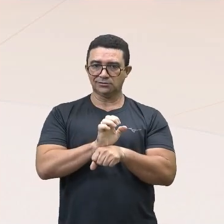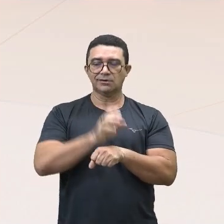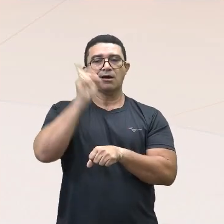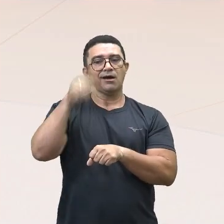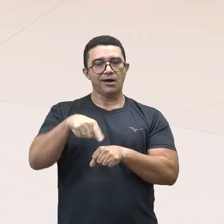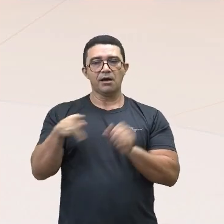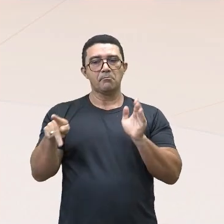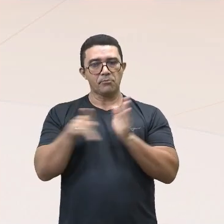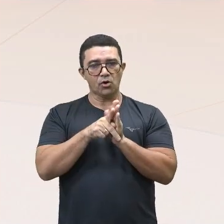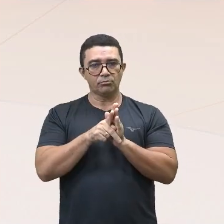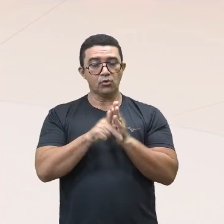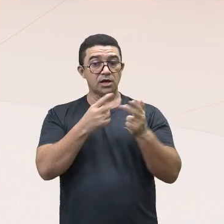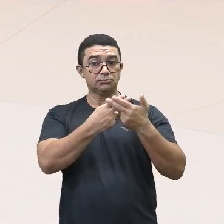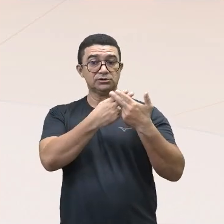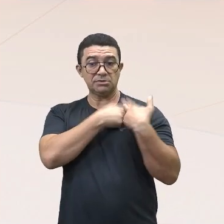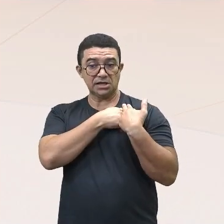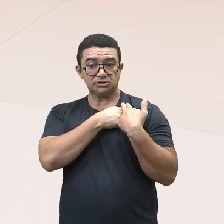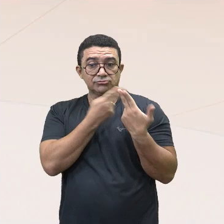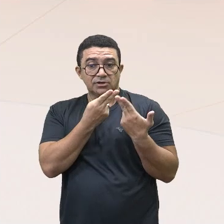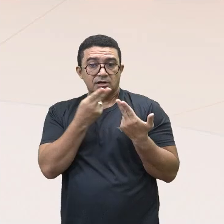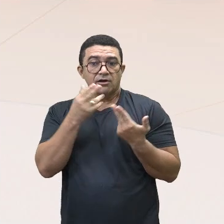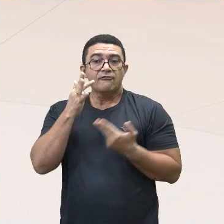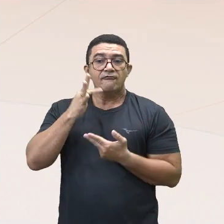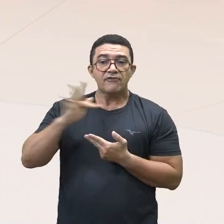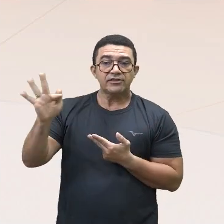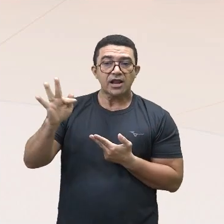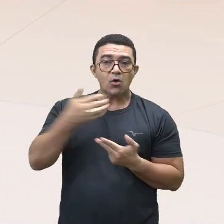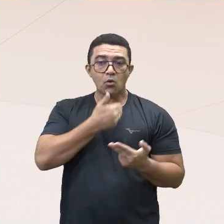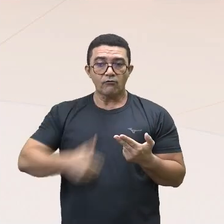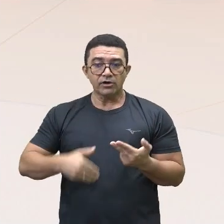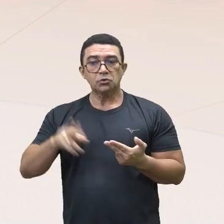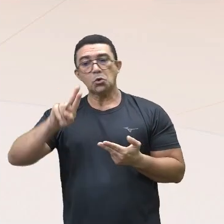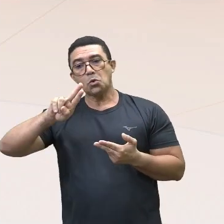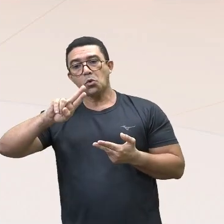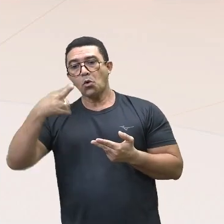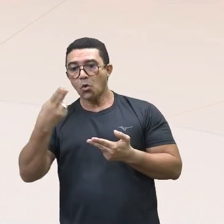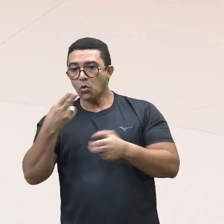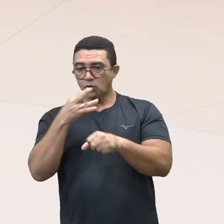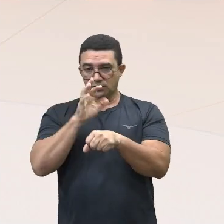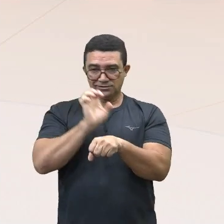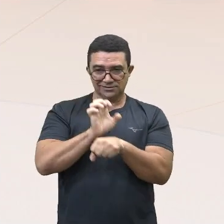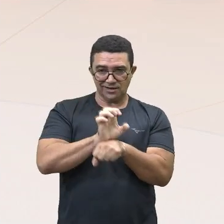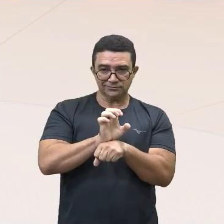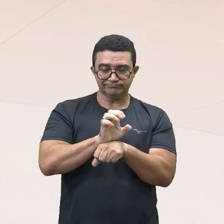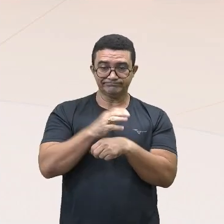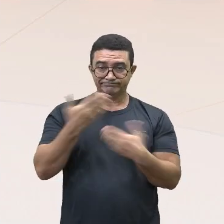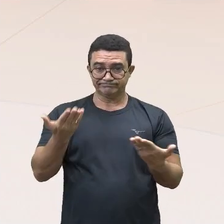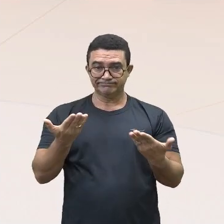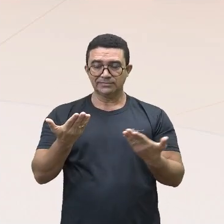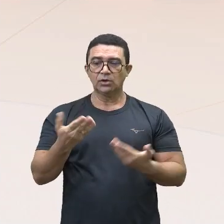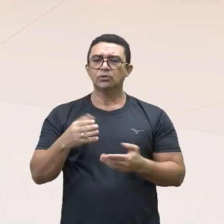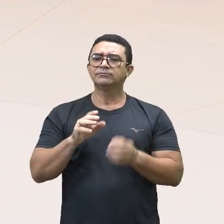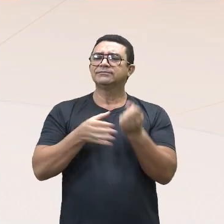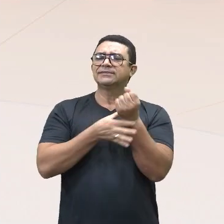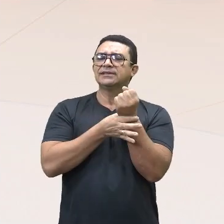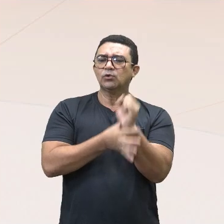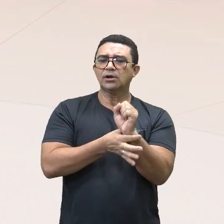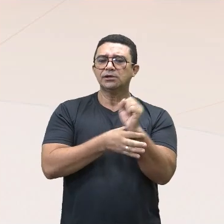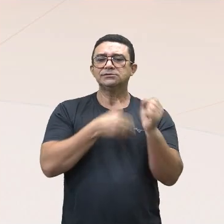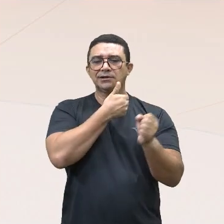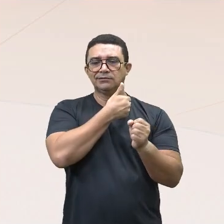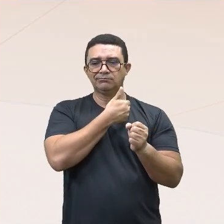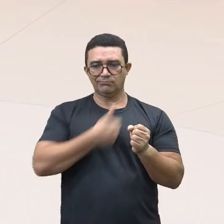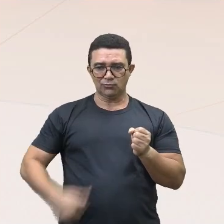de quem? Do governo federal ou do governo estadual? Não, a segurança pública ela é de competência do